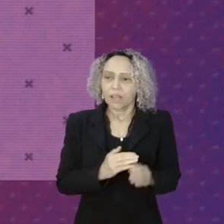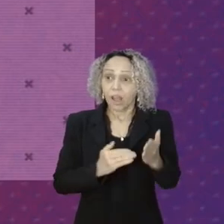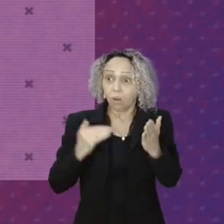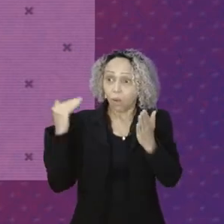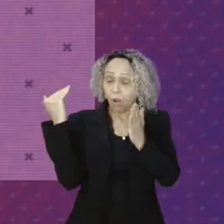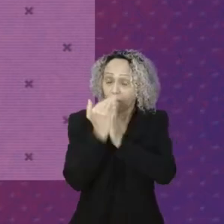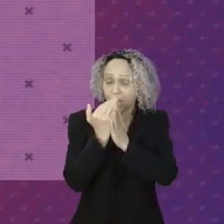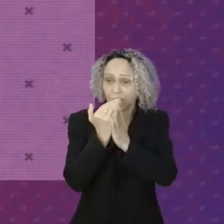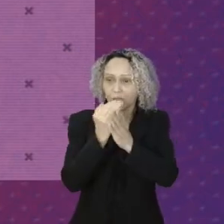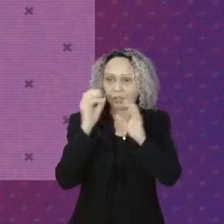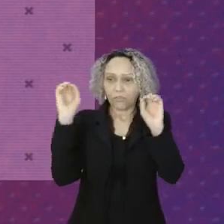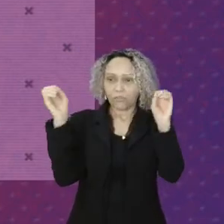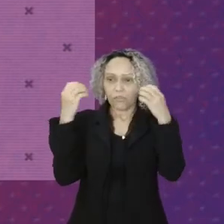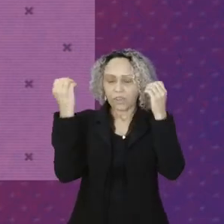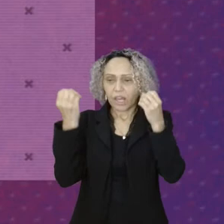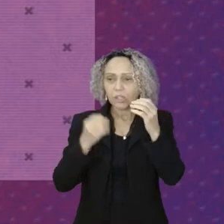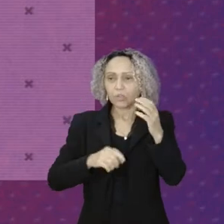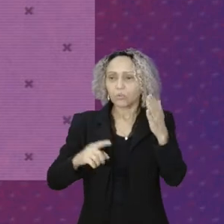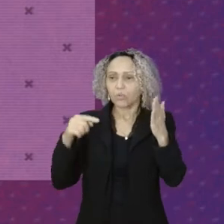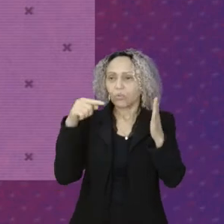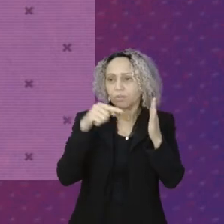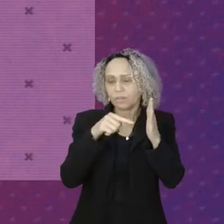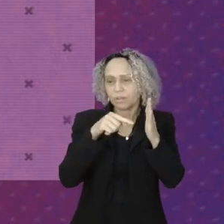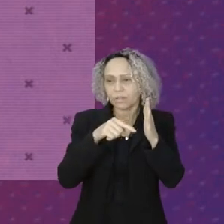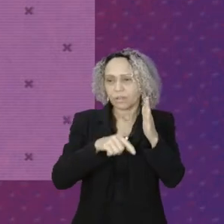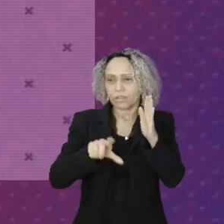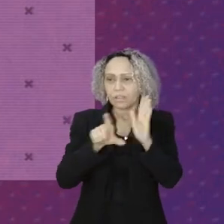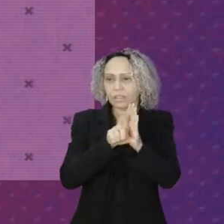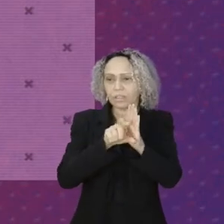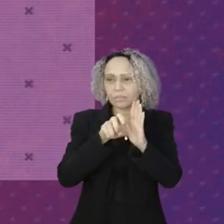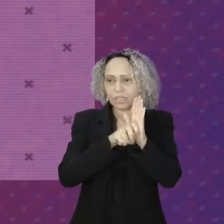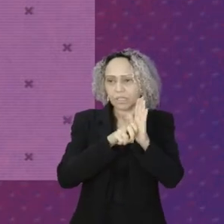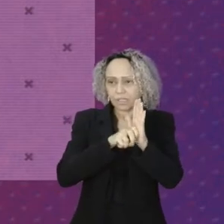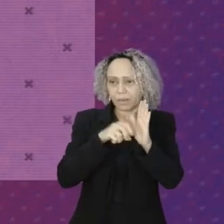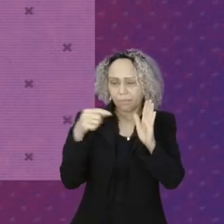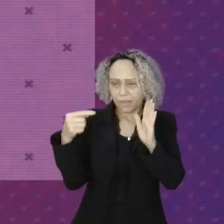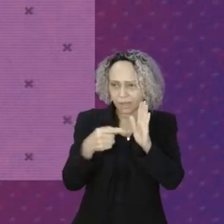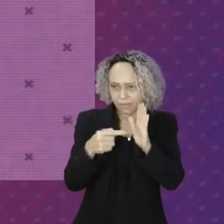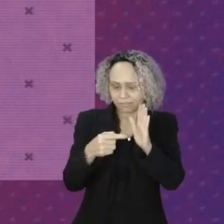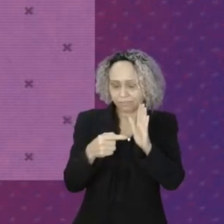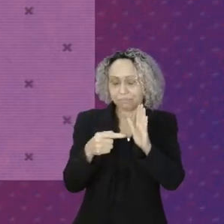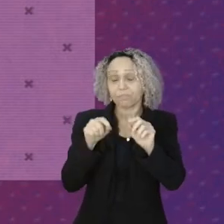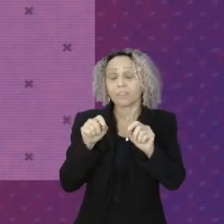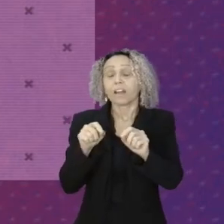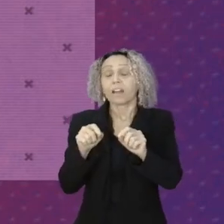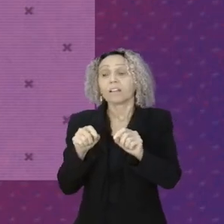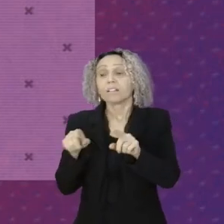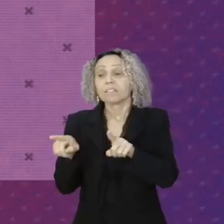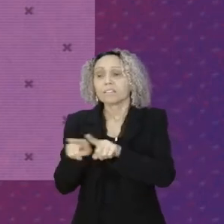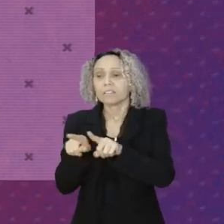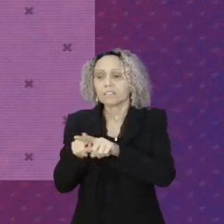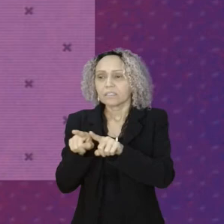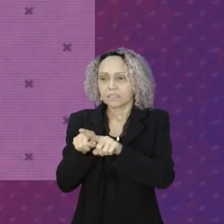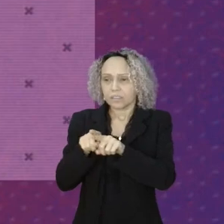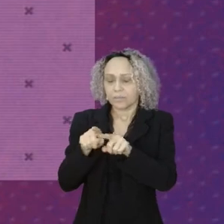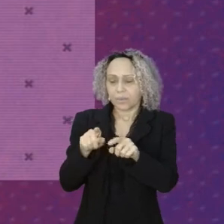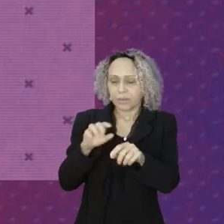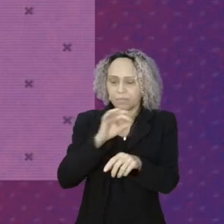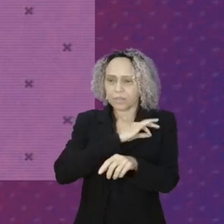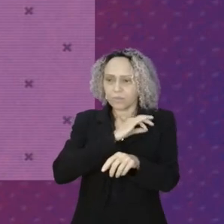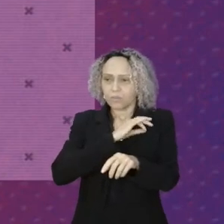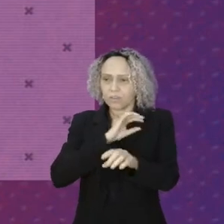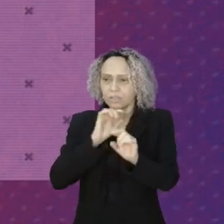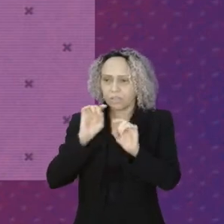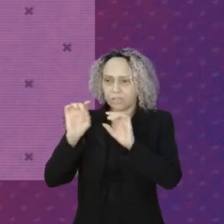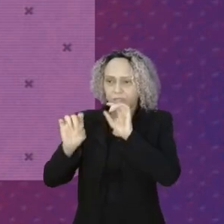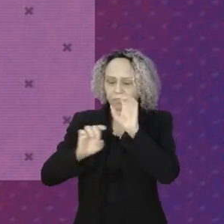Esse caso vai servir tanto para a Patrulha Maria da Penha quanto para as delegacias especializadas. A